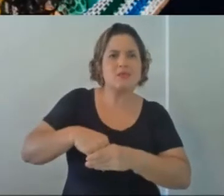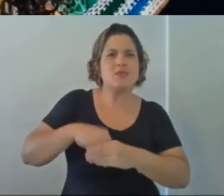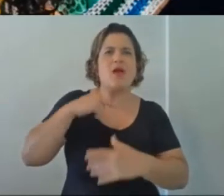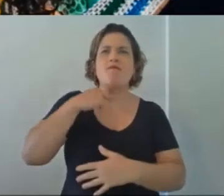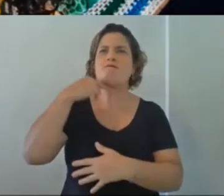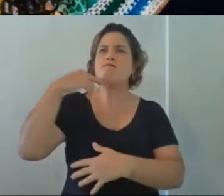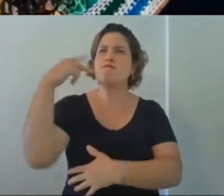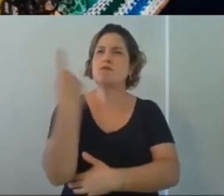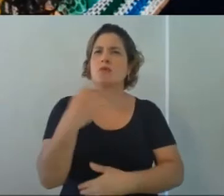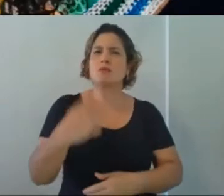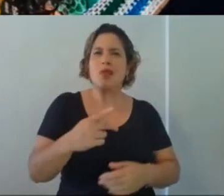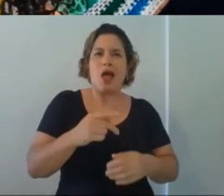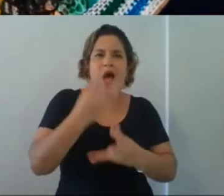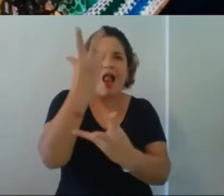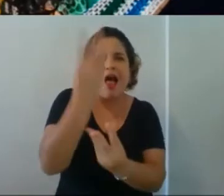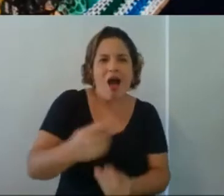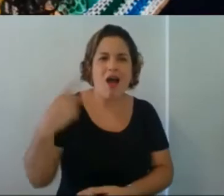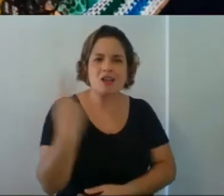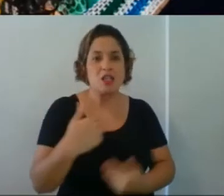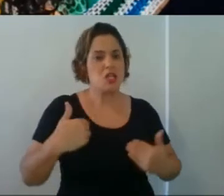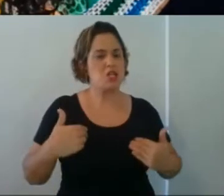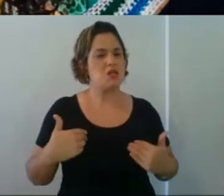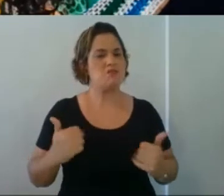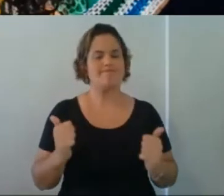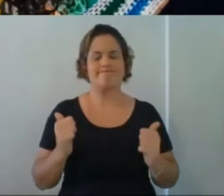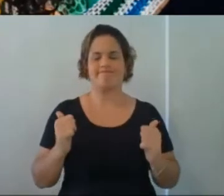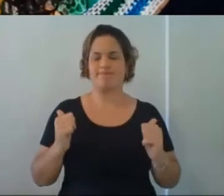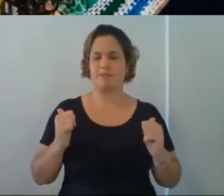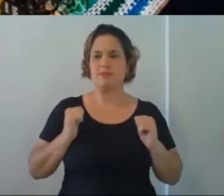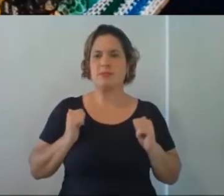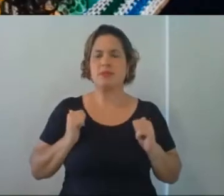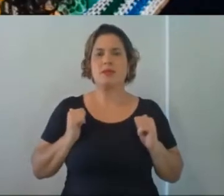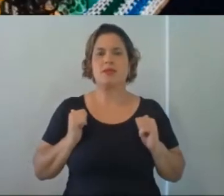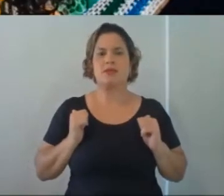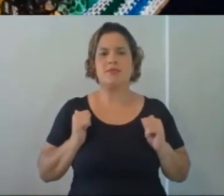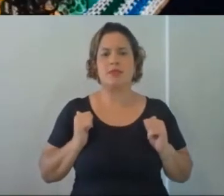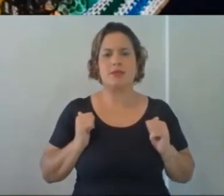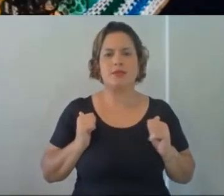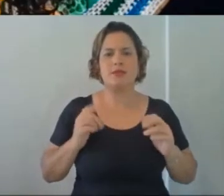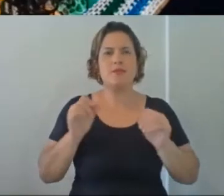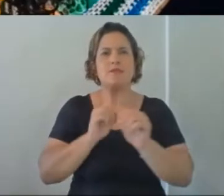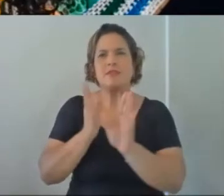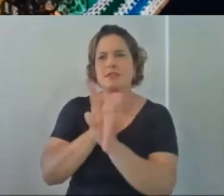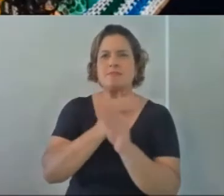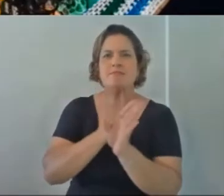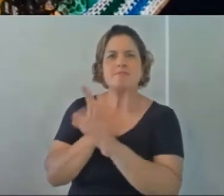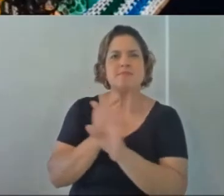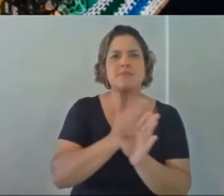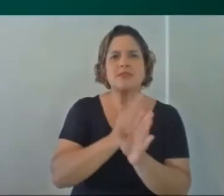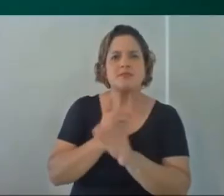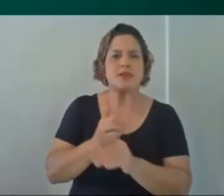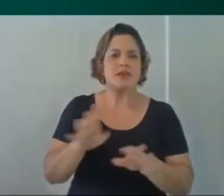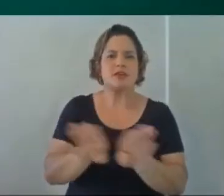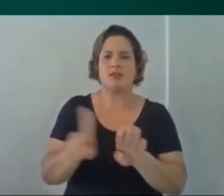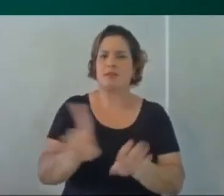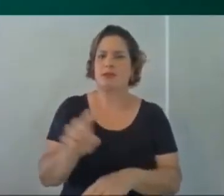né? É uma missão da qual eu não posso me desviar, me desvencilhar e muito menos